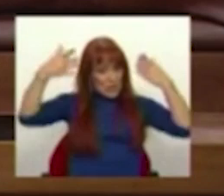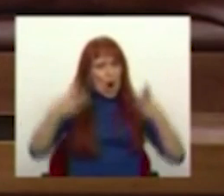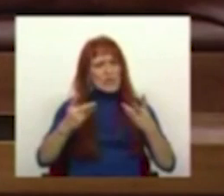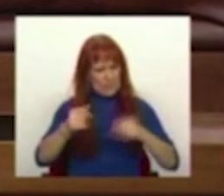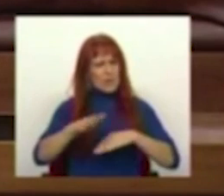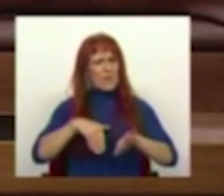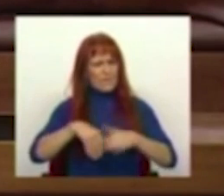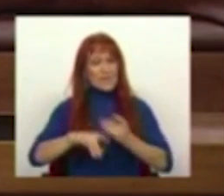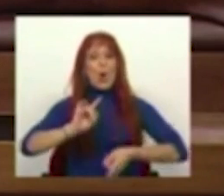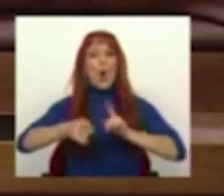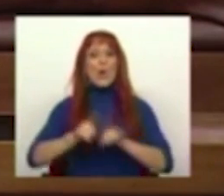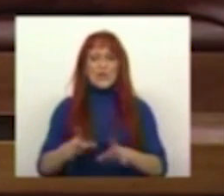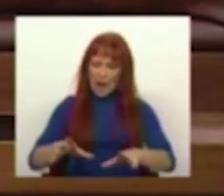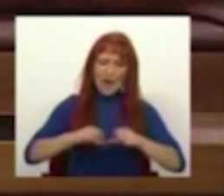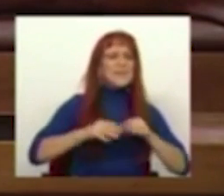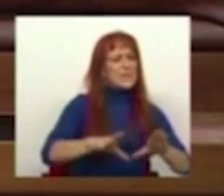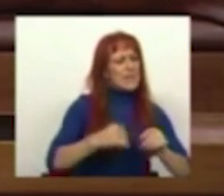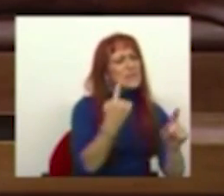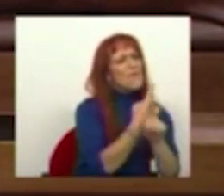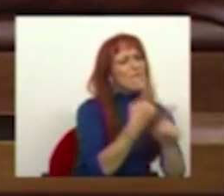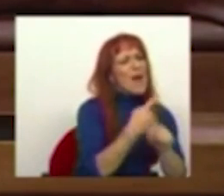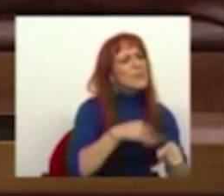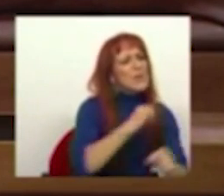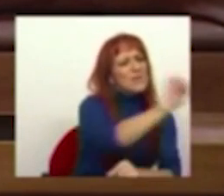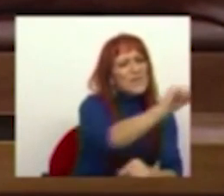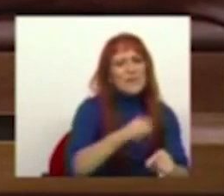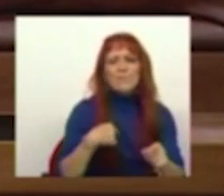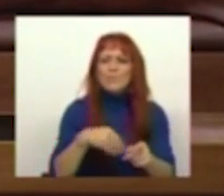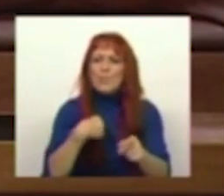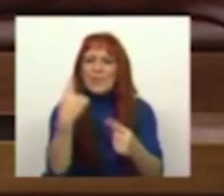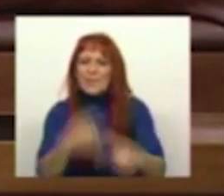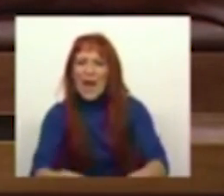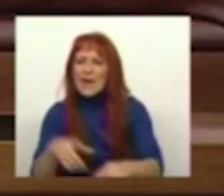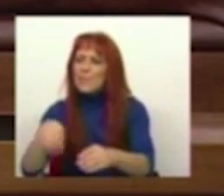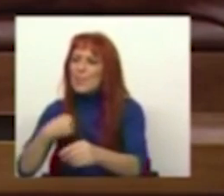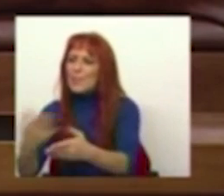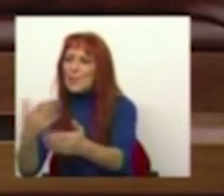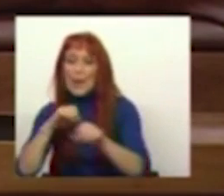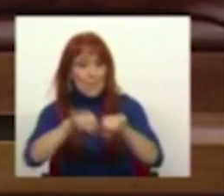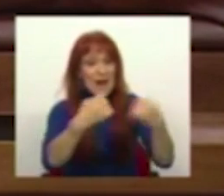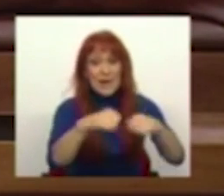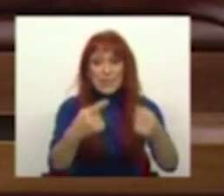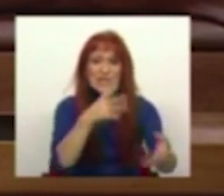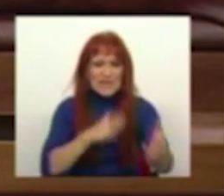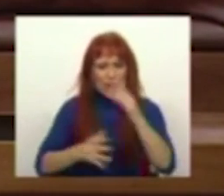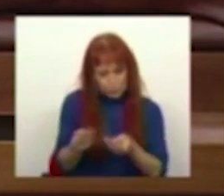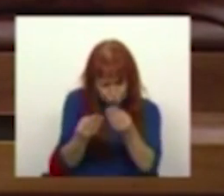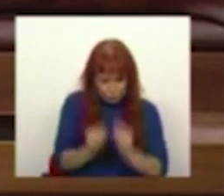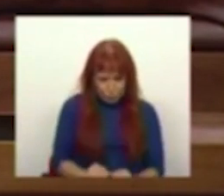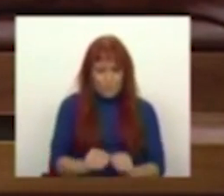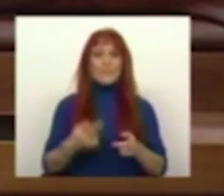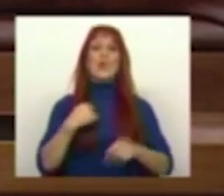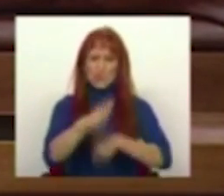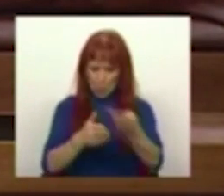orçamento, na qual acolhemos várias das preocupações manifestadas pelos partidos em reuniões prévias. e